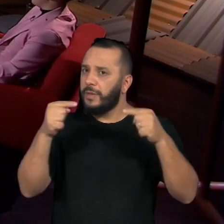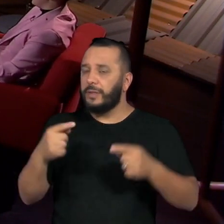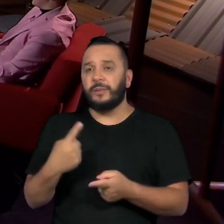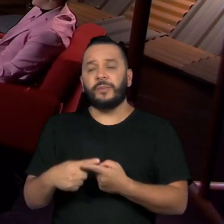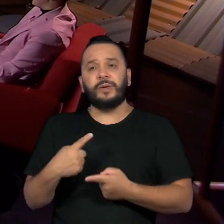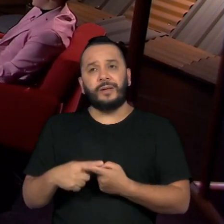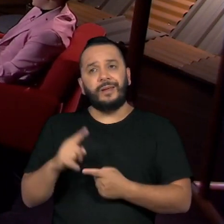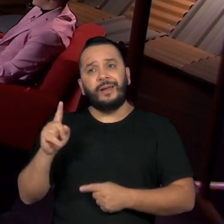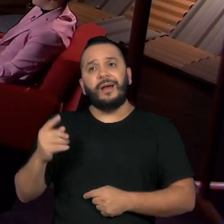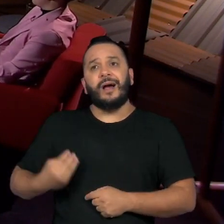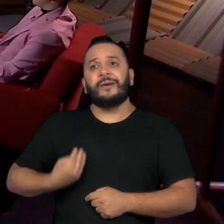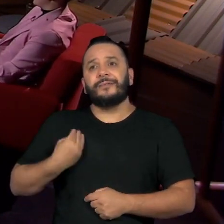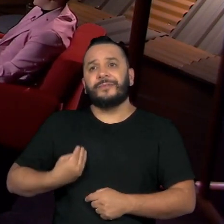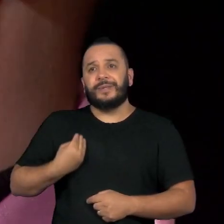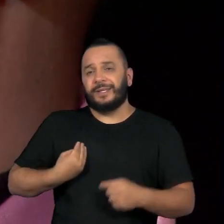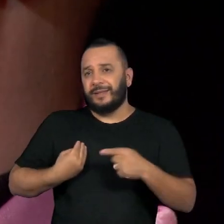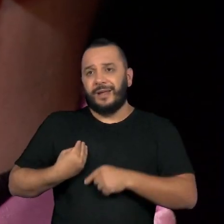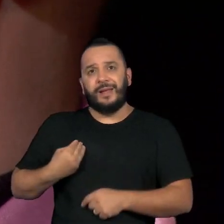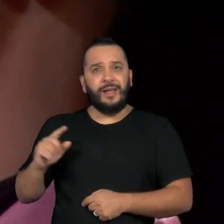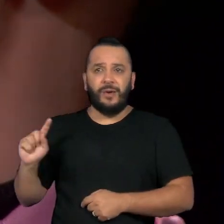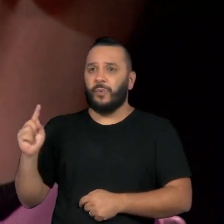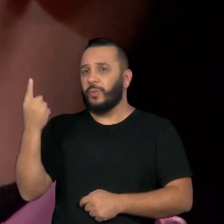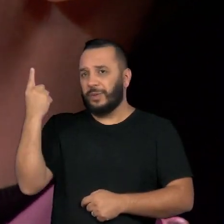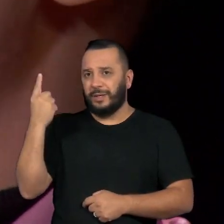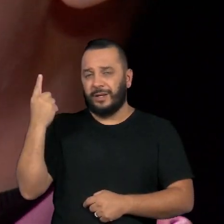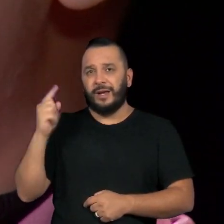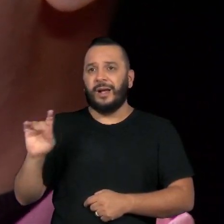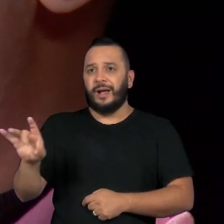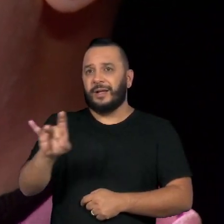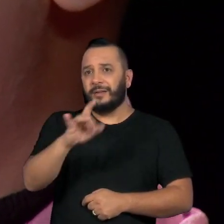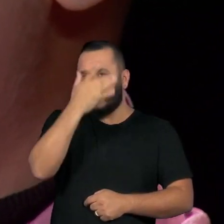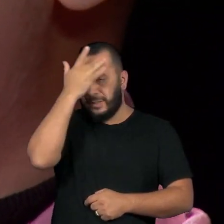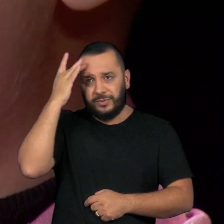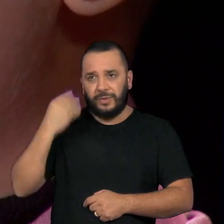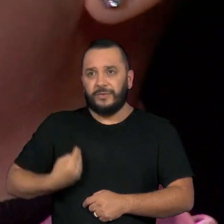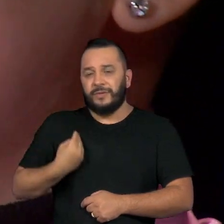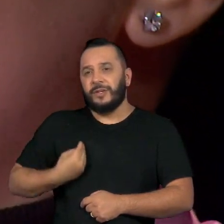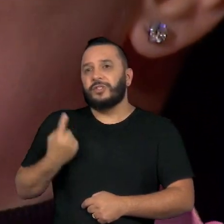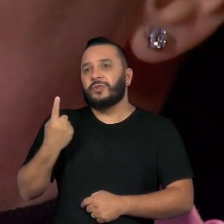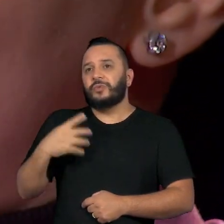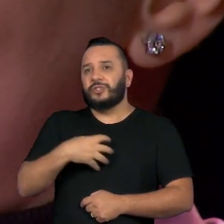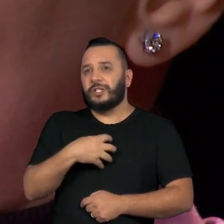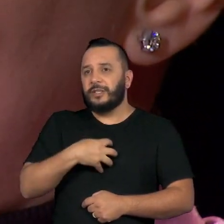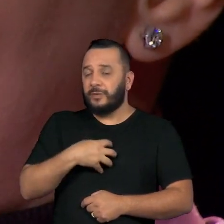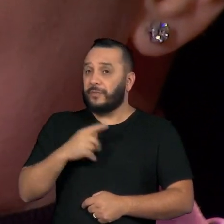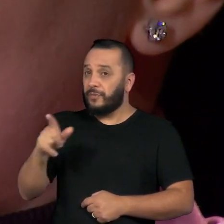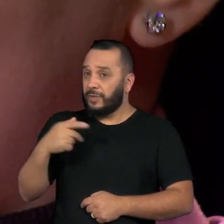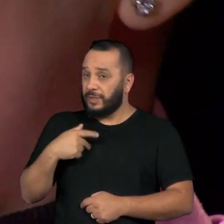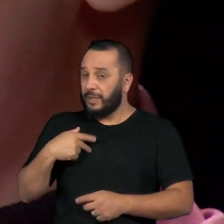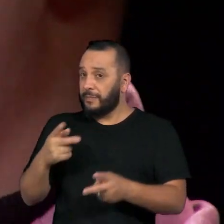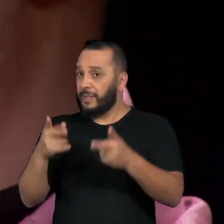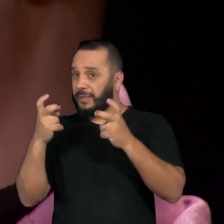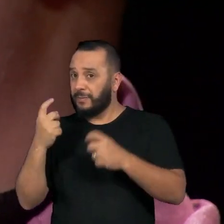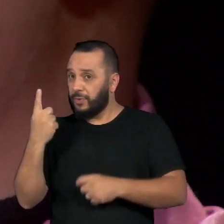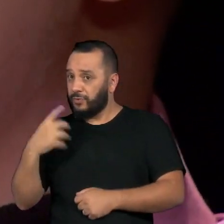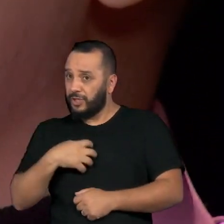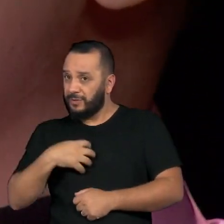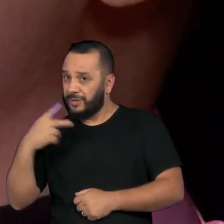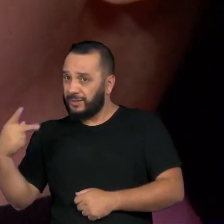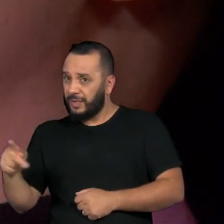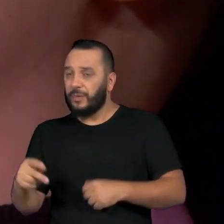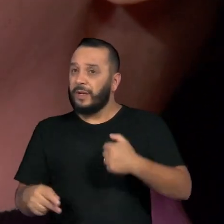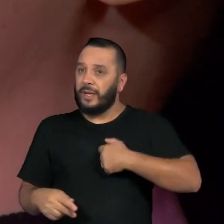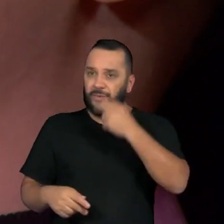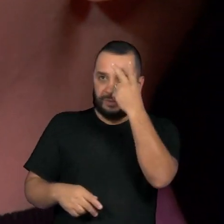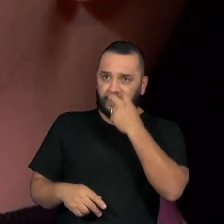a vida, ela é única. Cada um vai ver de um jeito. Você vê de um jeito. Eu, cego, vejo a vida